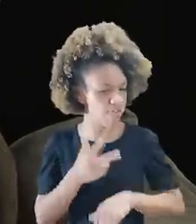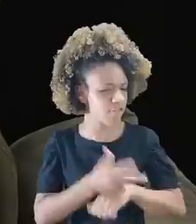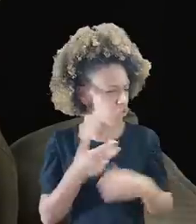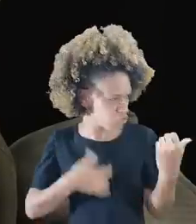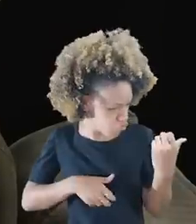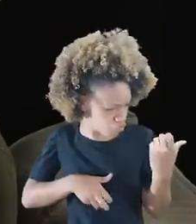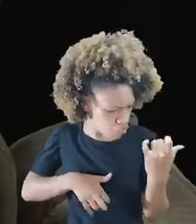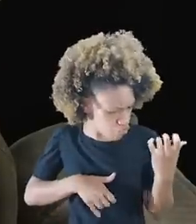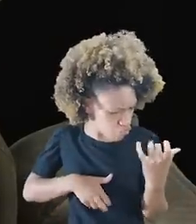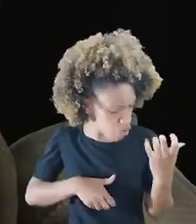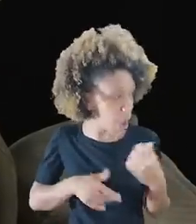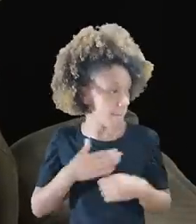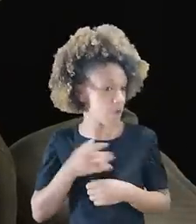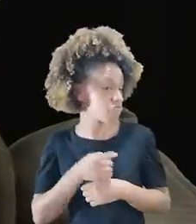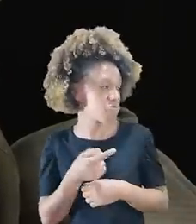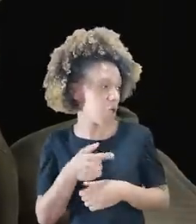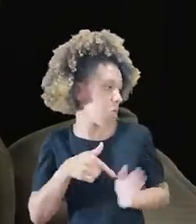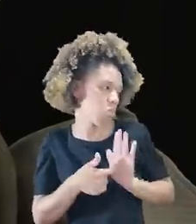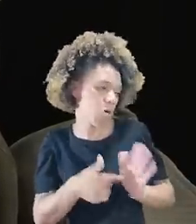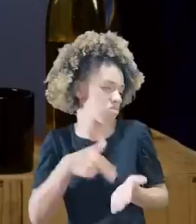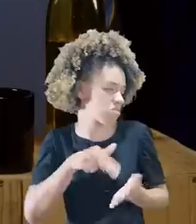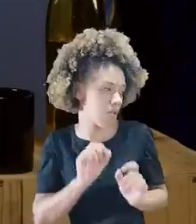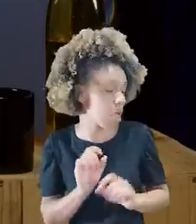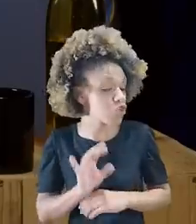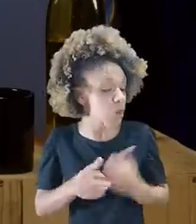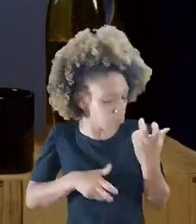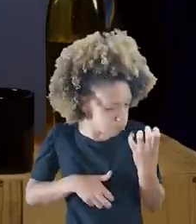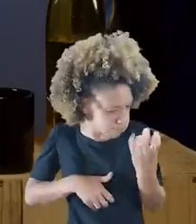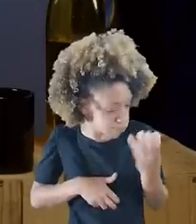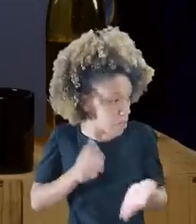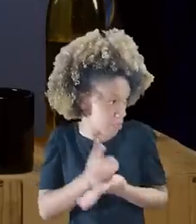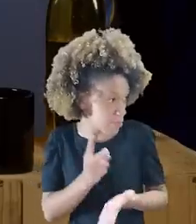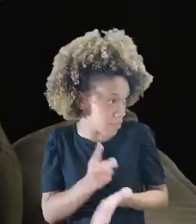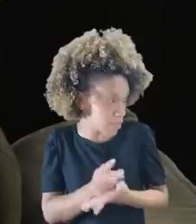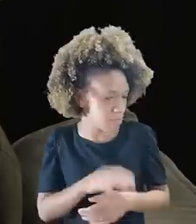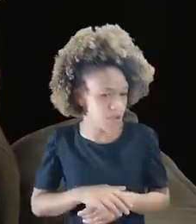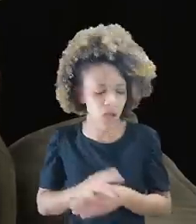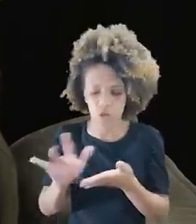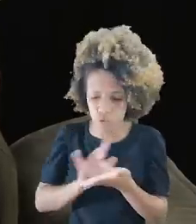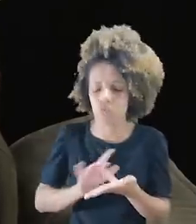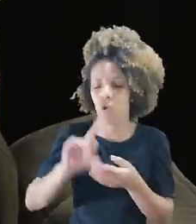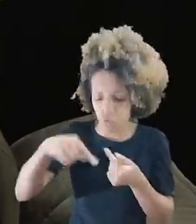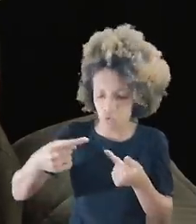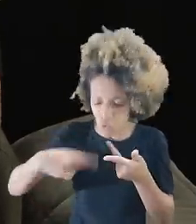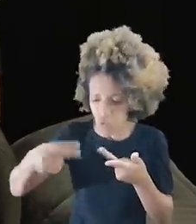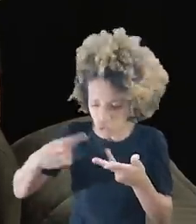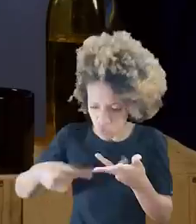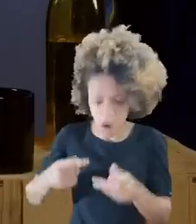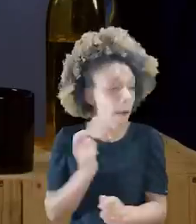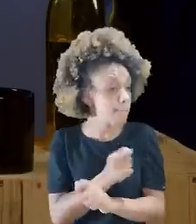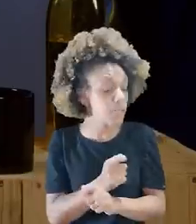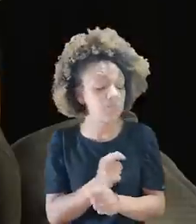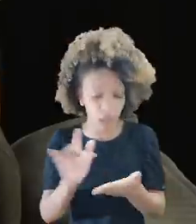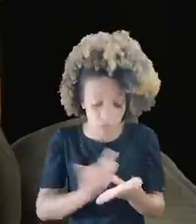se eu ficar mais de 5 segundos vendo Esse baterista vai vir mais baterista baterista e você usa o tiktok para trabalhar também não eu eu por por lazer por